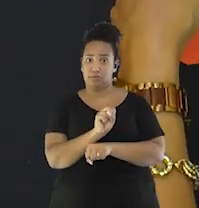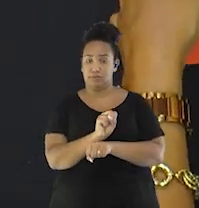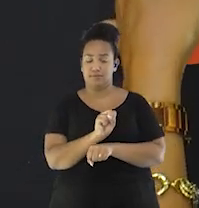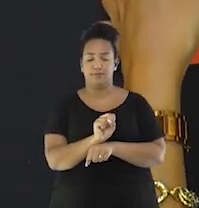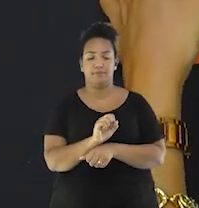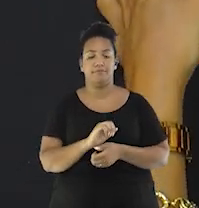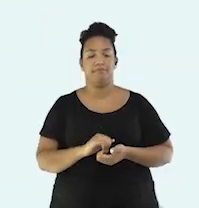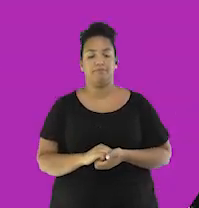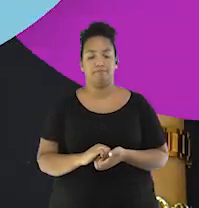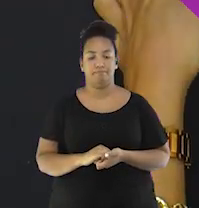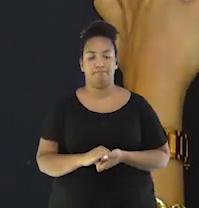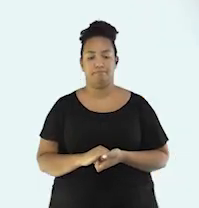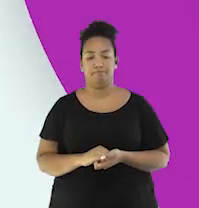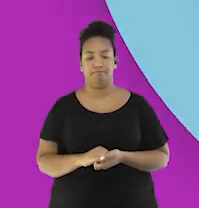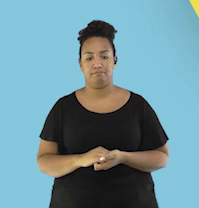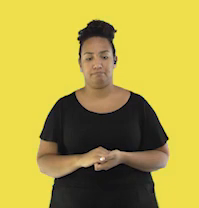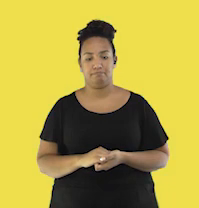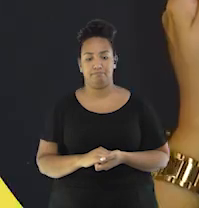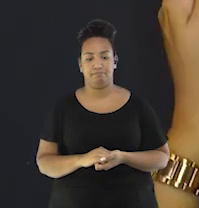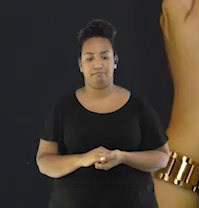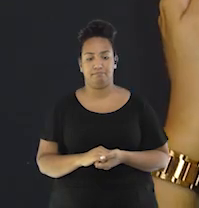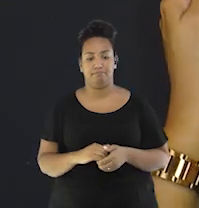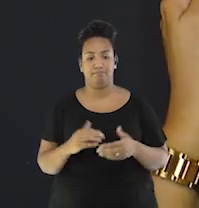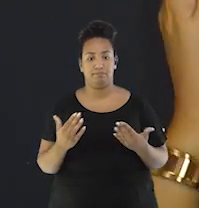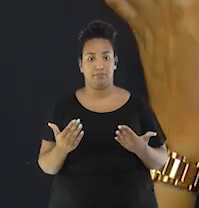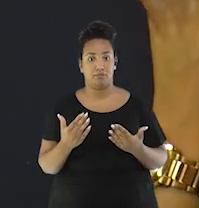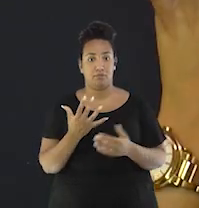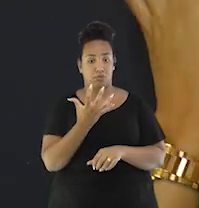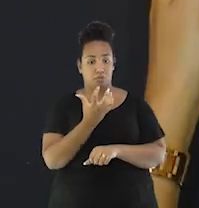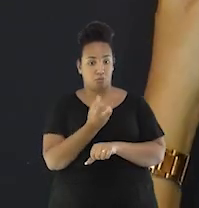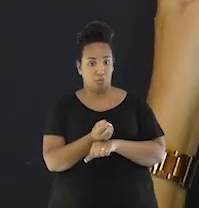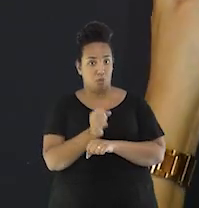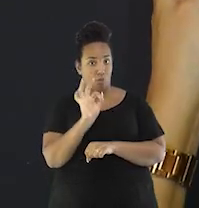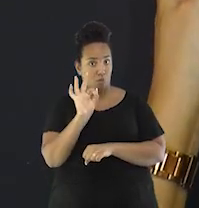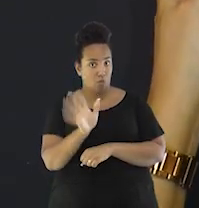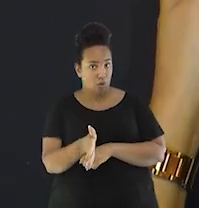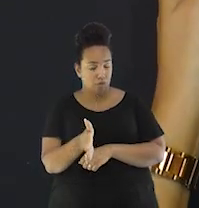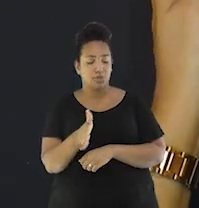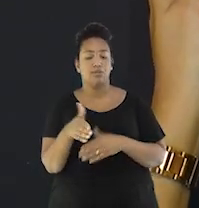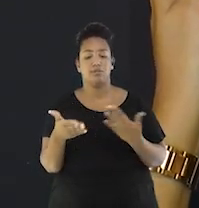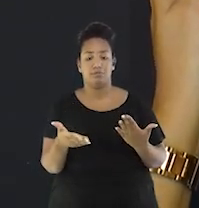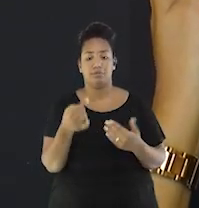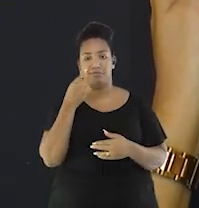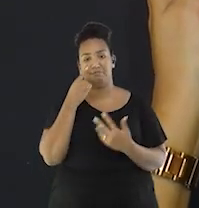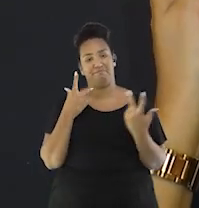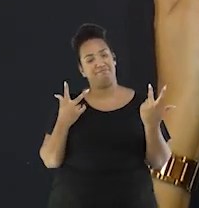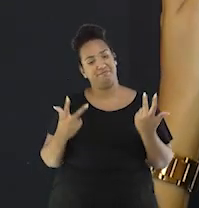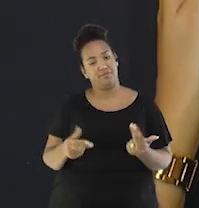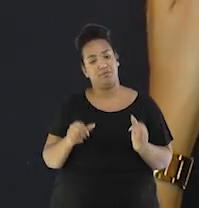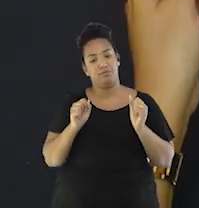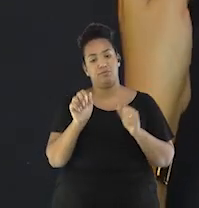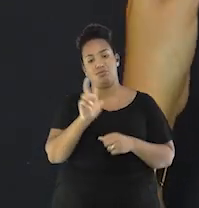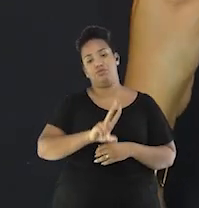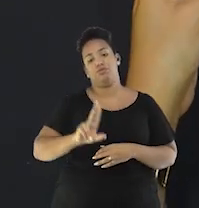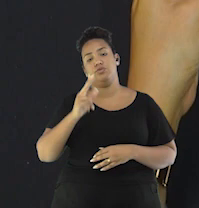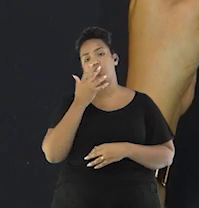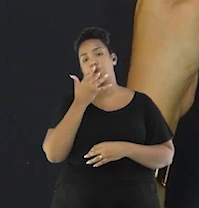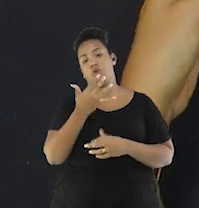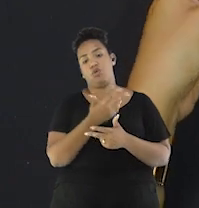E esperar secar. Depois de secar, é assim que ele vai ficar. Você pode também fazer